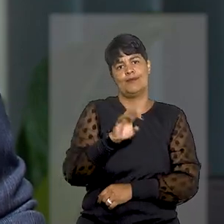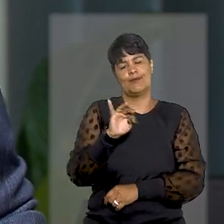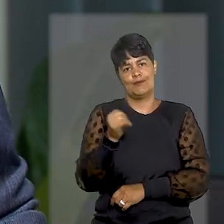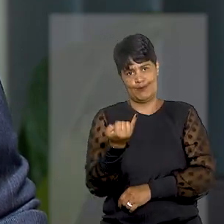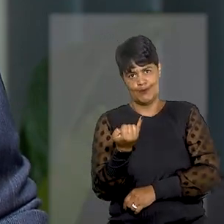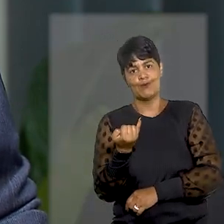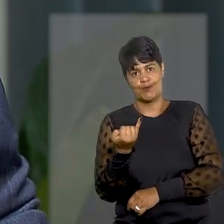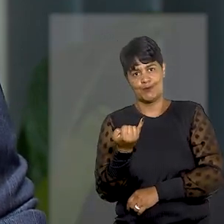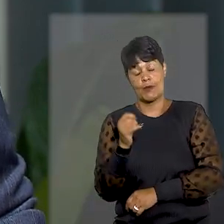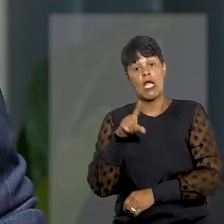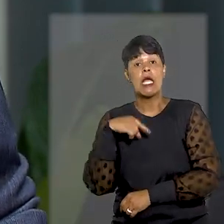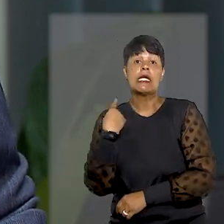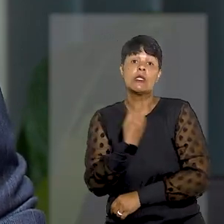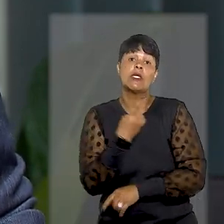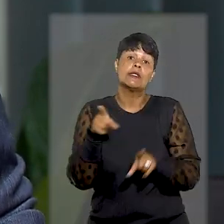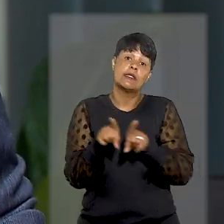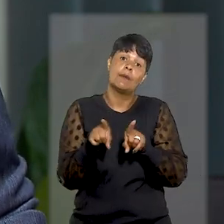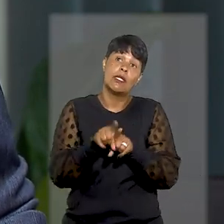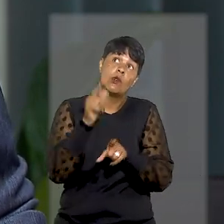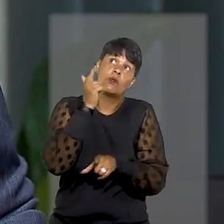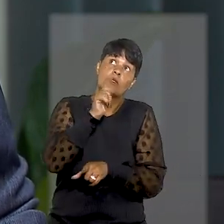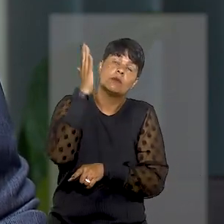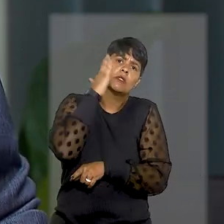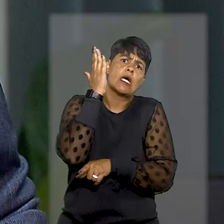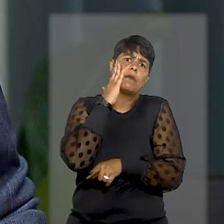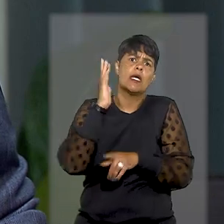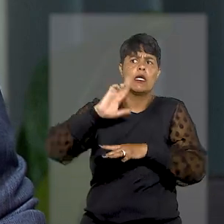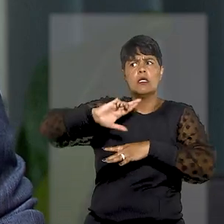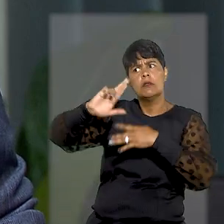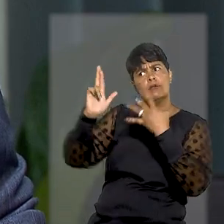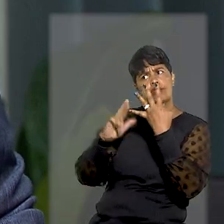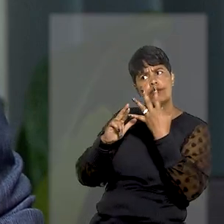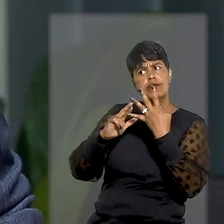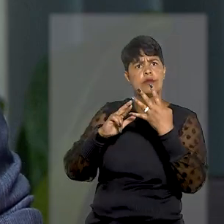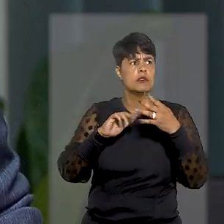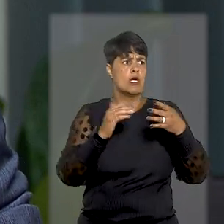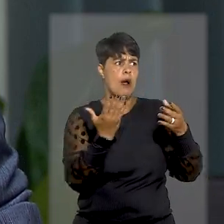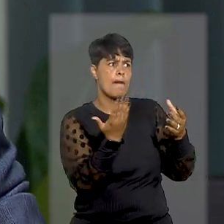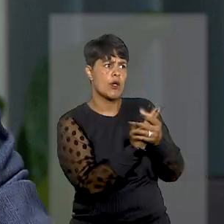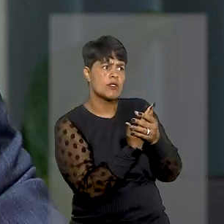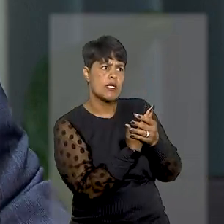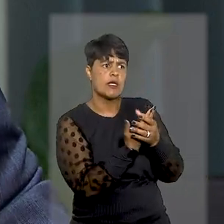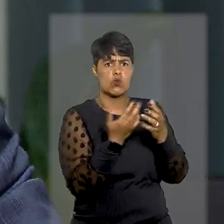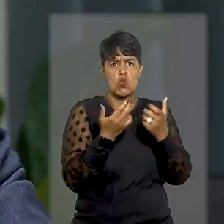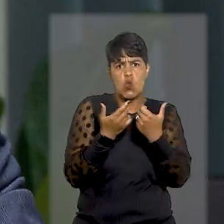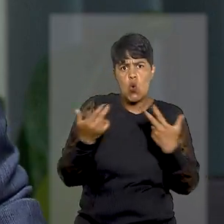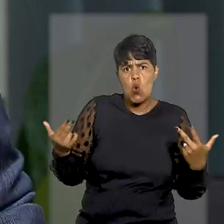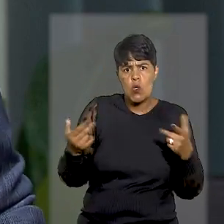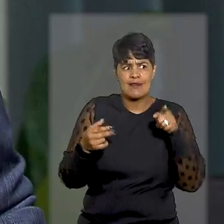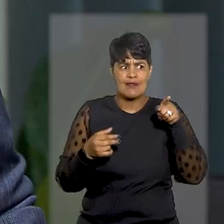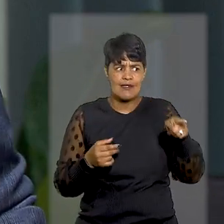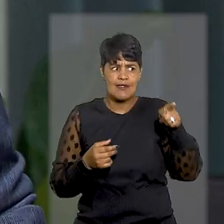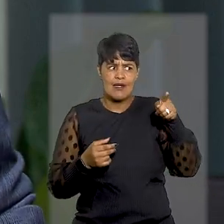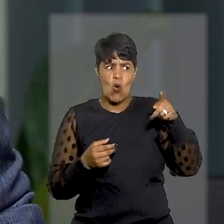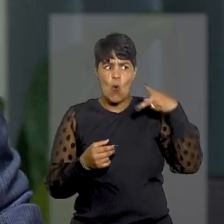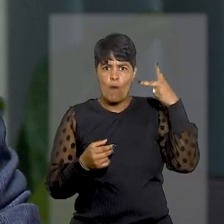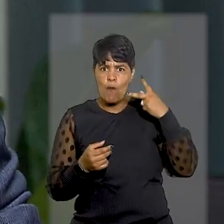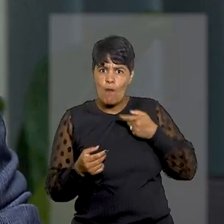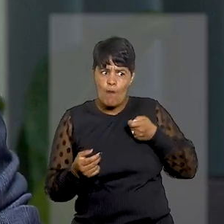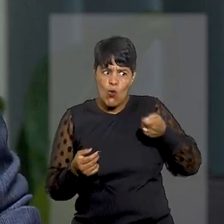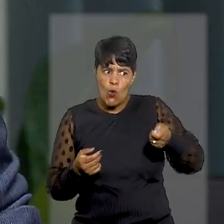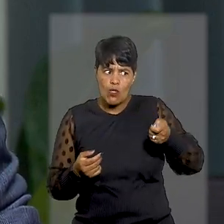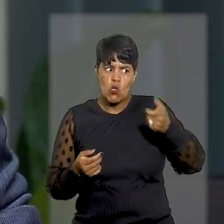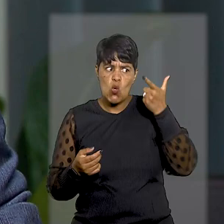STJ passamos a ter uma visão daqueles recursos e daqueles processos onde a procuradoria tem uma chance